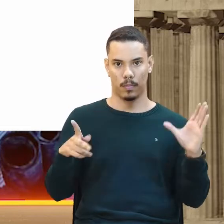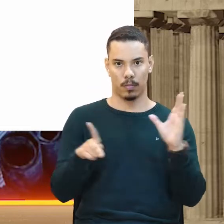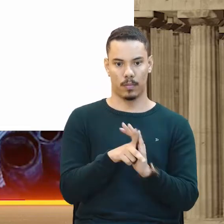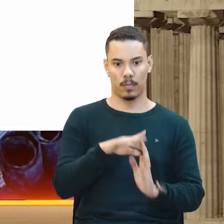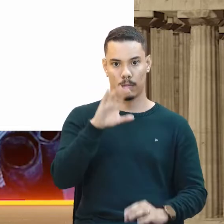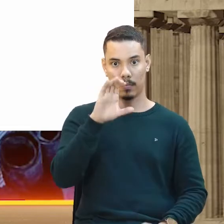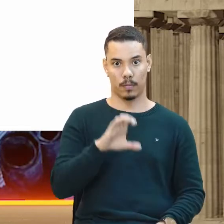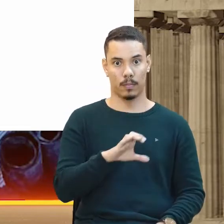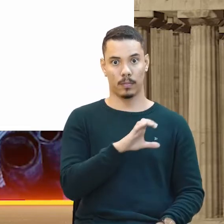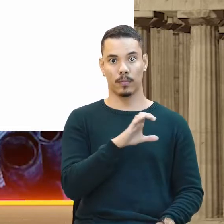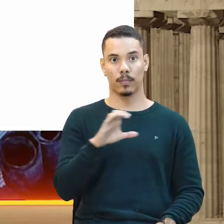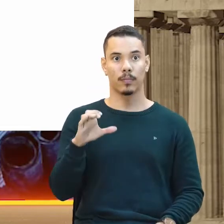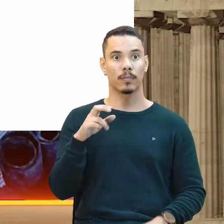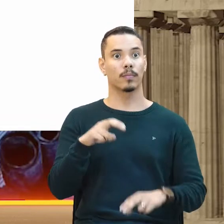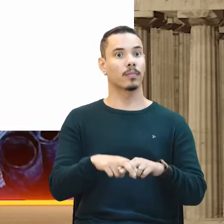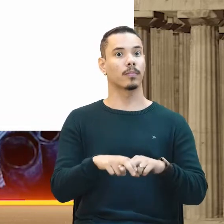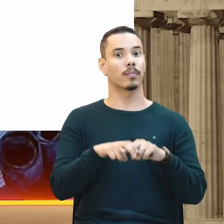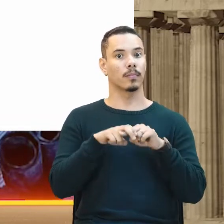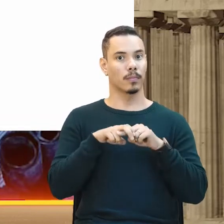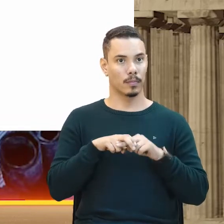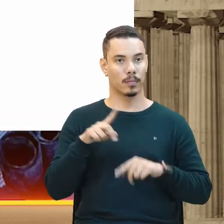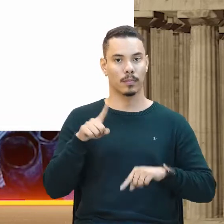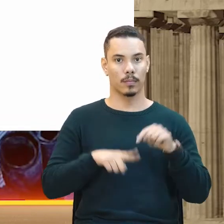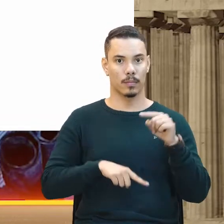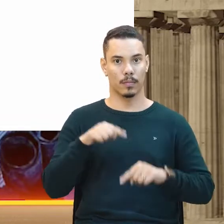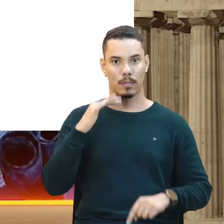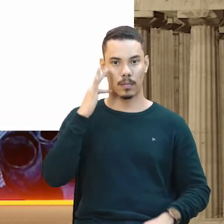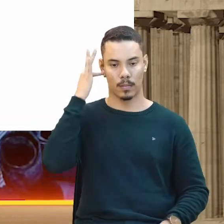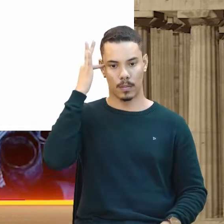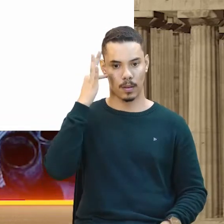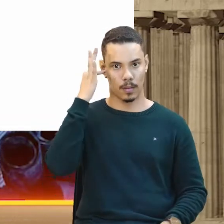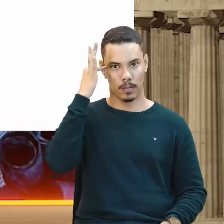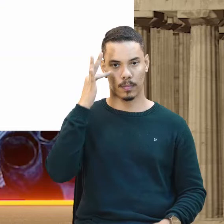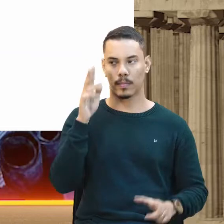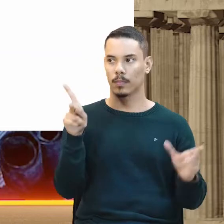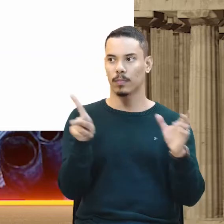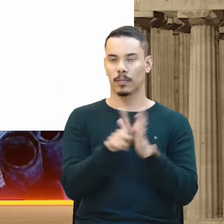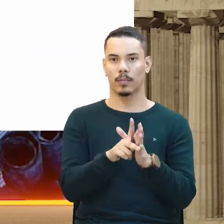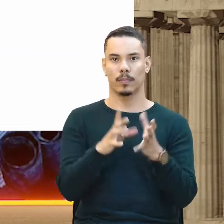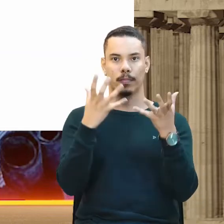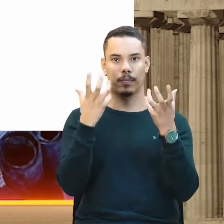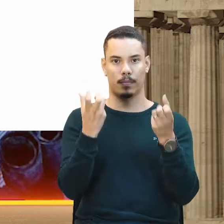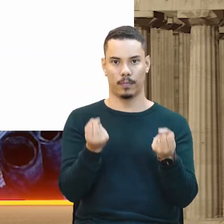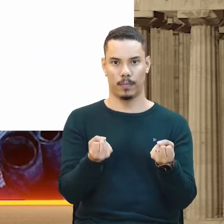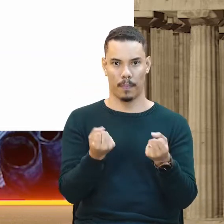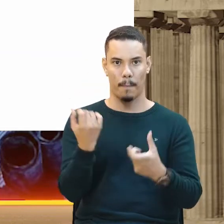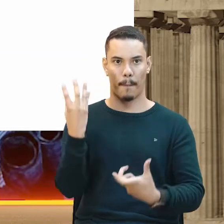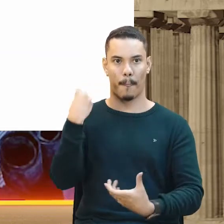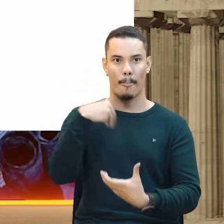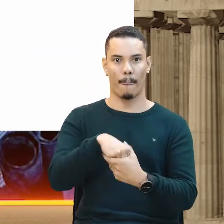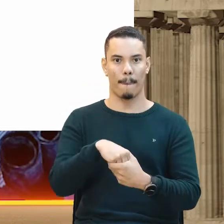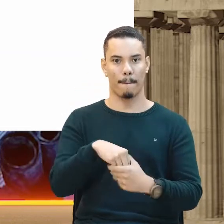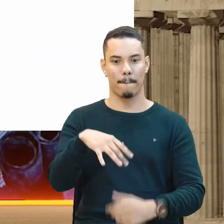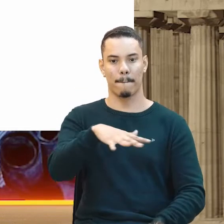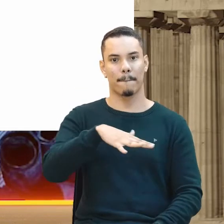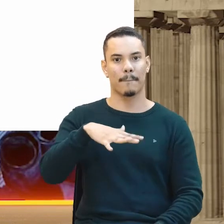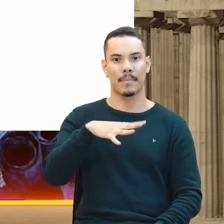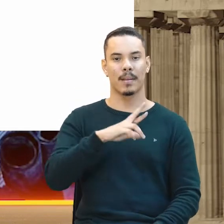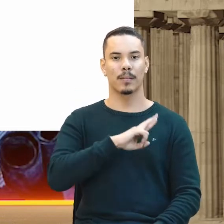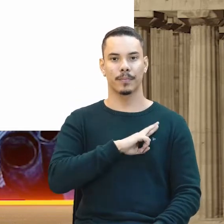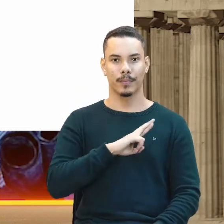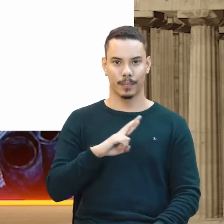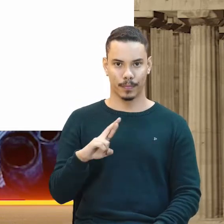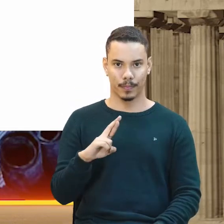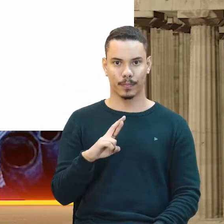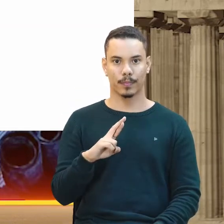por isso, as obras de filosofia passam a ser aceitas dentro do meio religioso. Então,